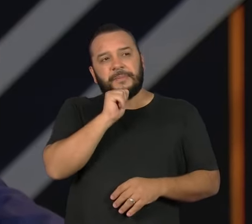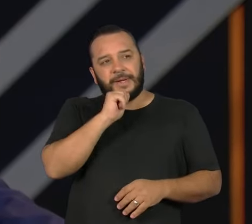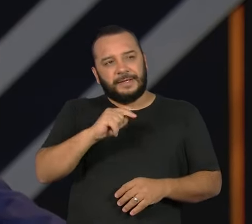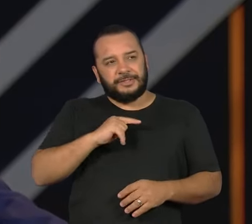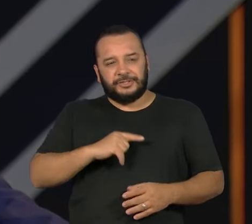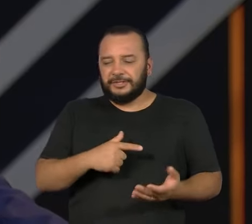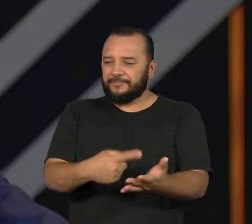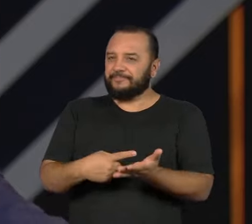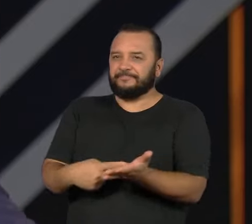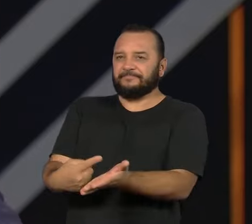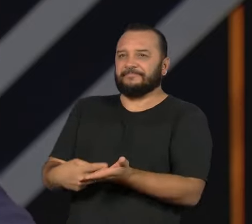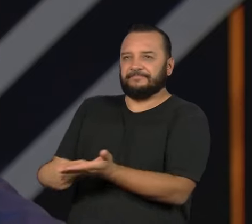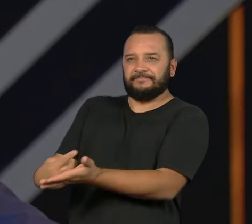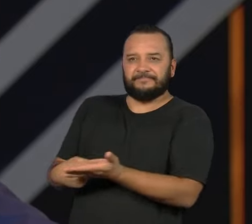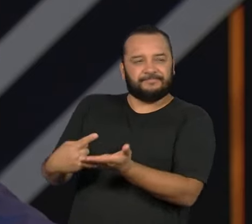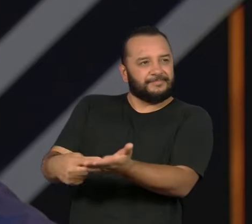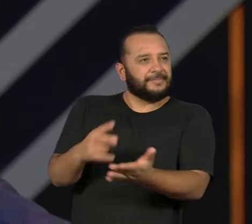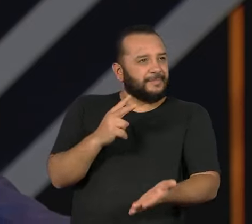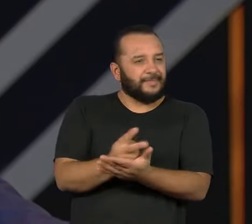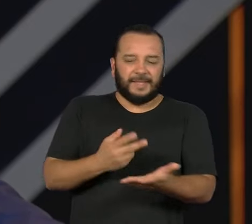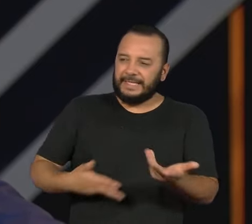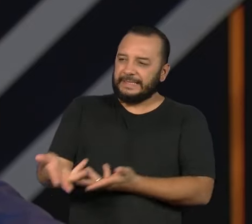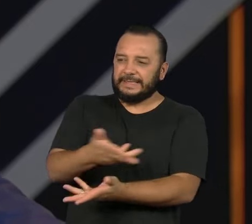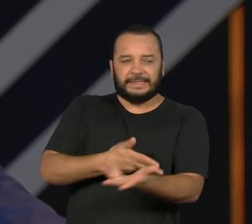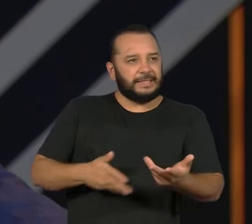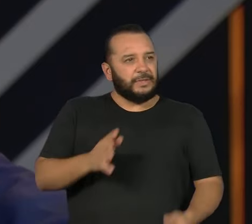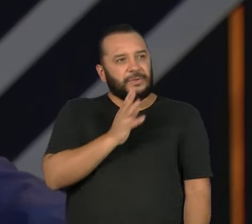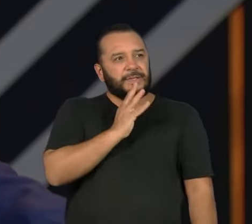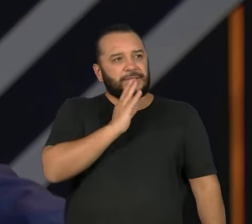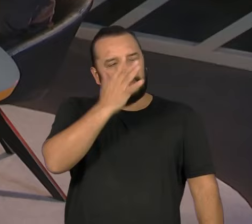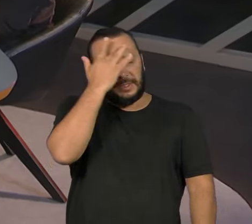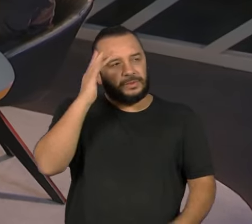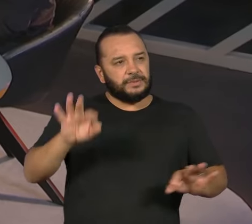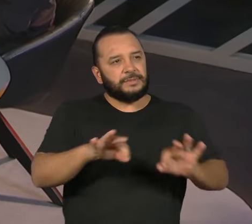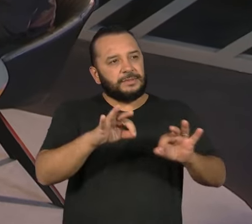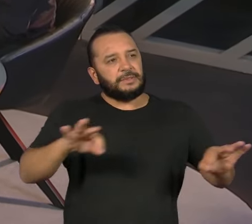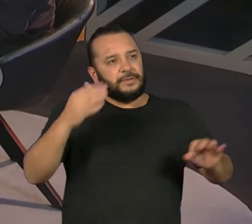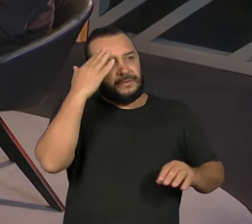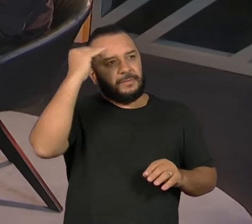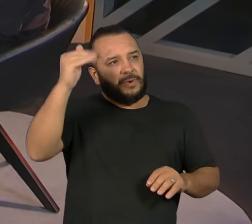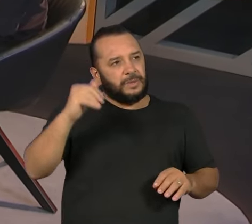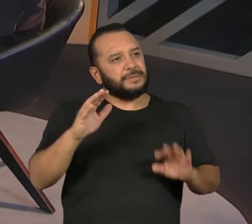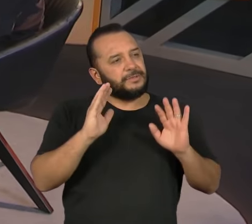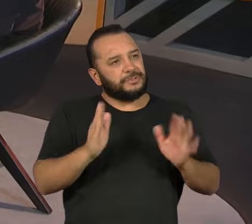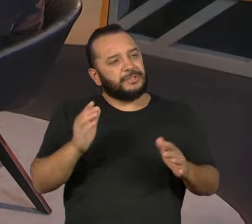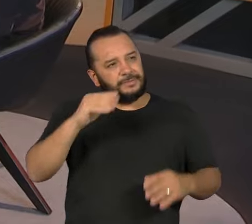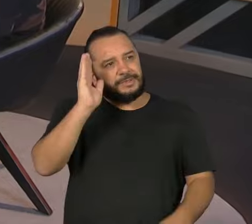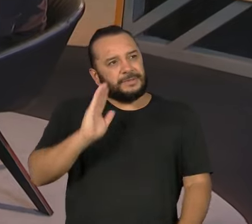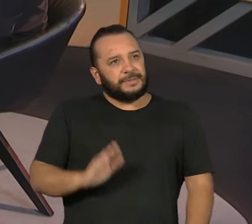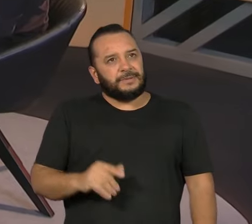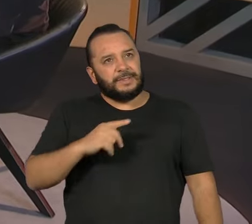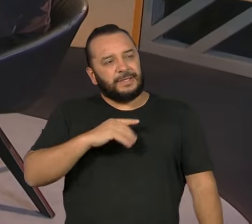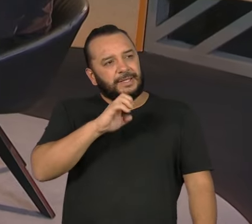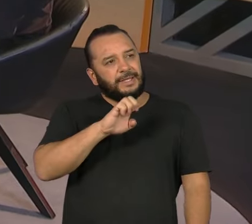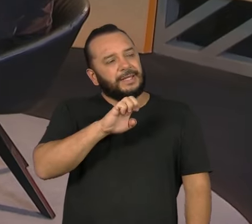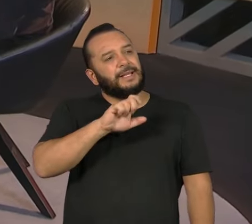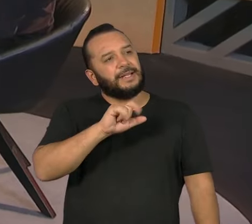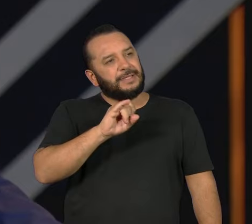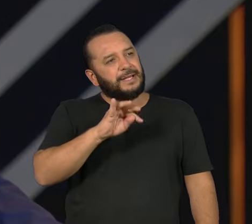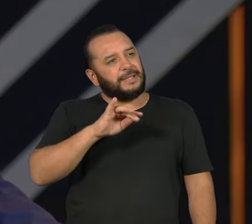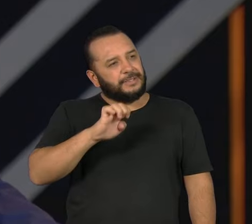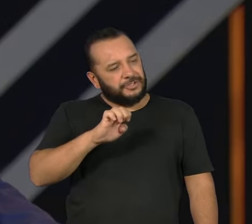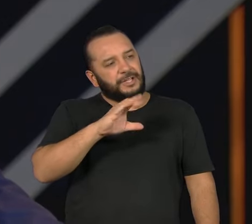tal do empreendedorismo, né? Minha mãe tinha um network muito grande. Ela conhecia grandes maestros, grandes compositores brasileiros e tal. E o Eleazar de Carvalho, que era um maestro, um grande